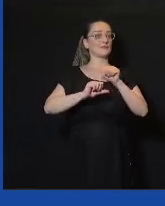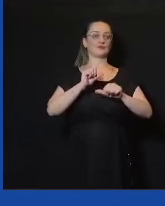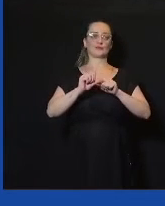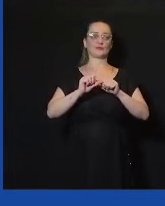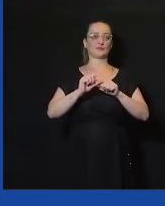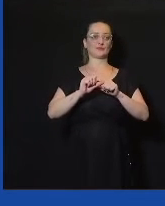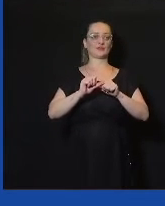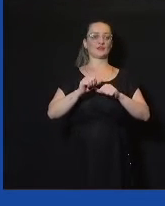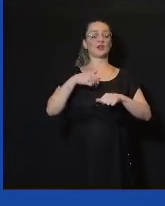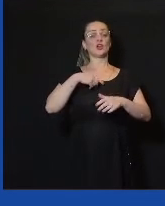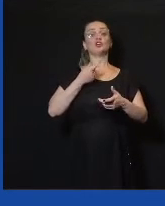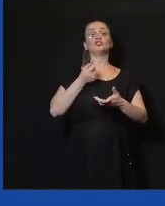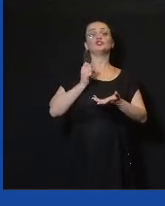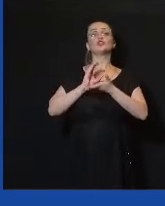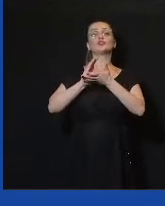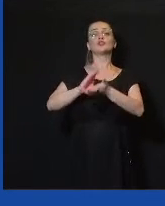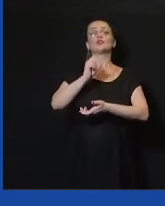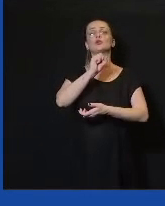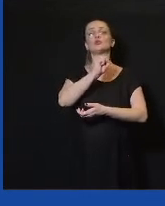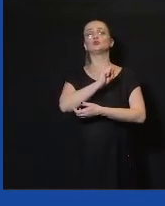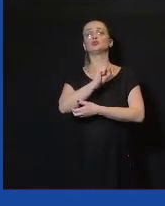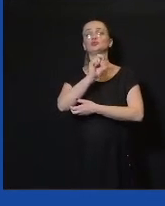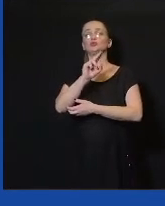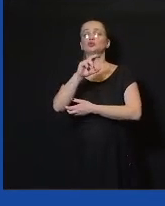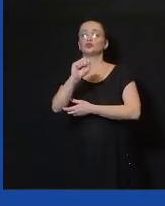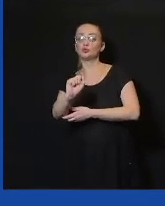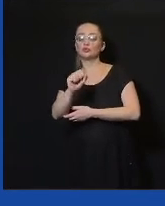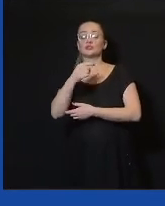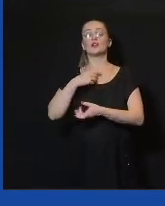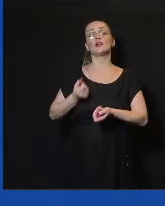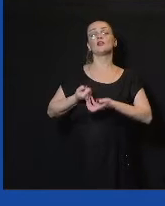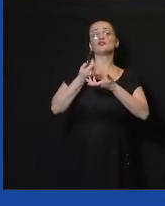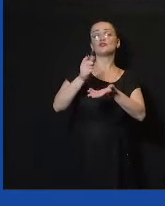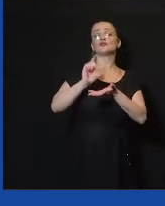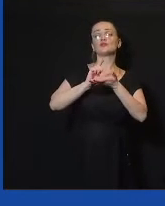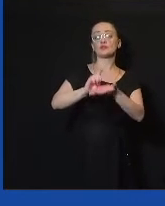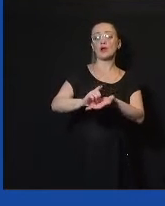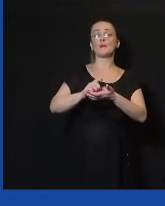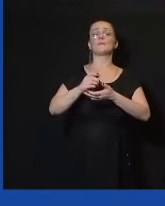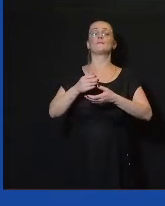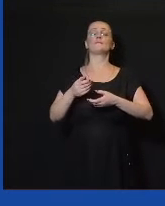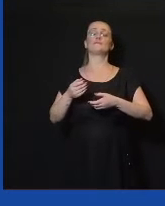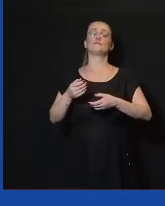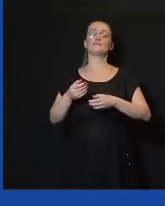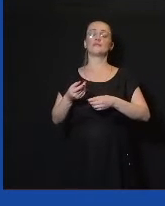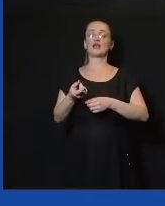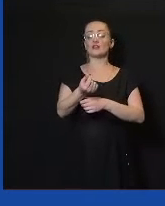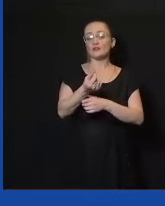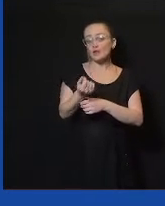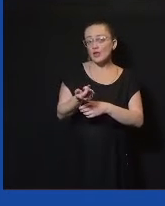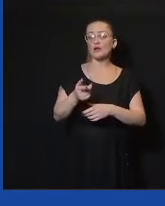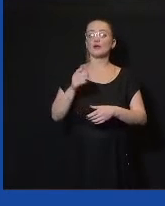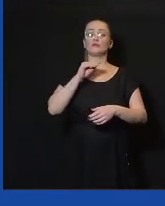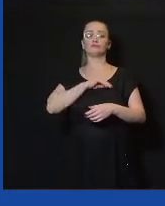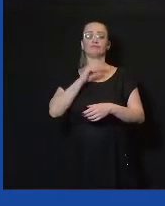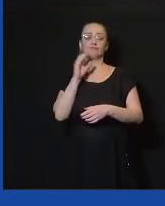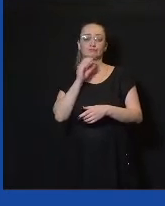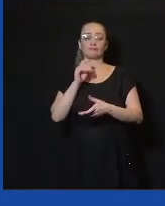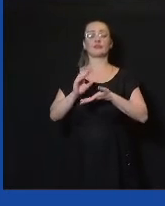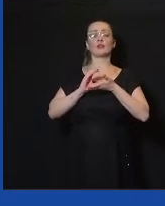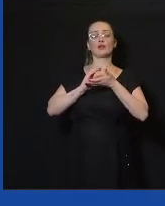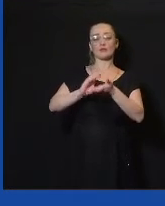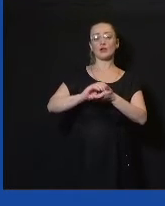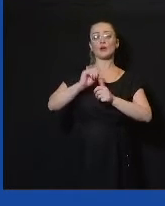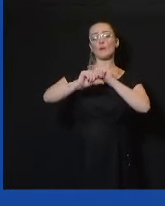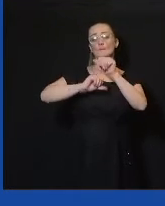SUS, dinheiro para a política social, a desigualdade sendo debatida, renda básica. Então, acho que aí uma bola que há tempos não pulava na nossa